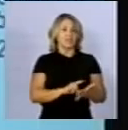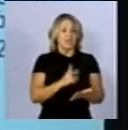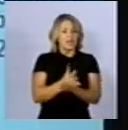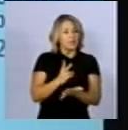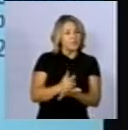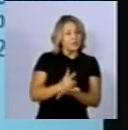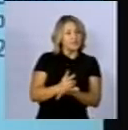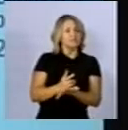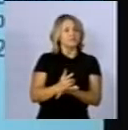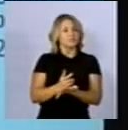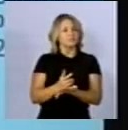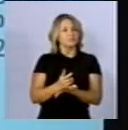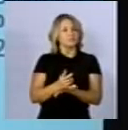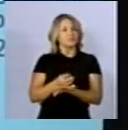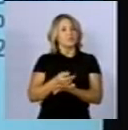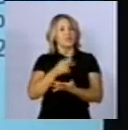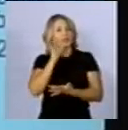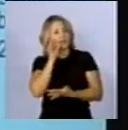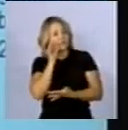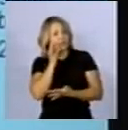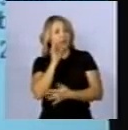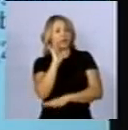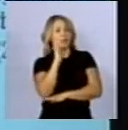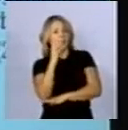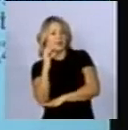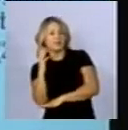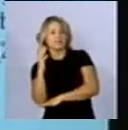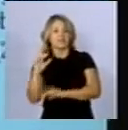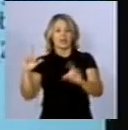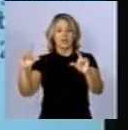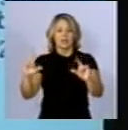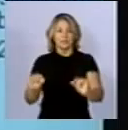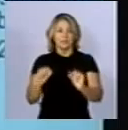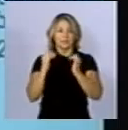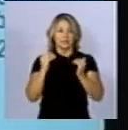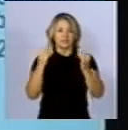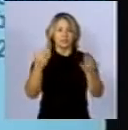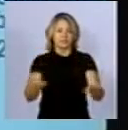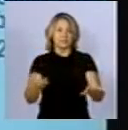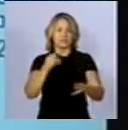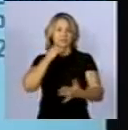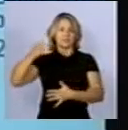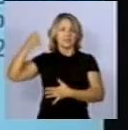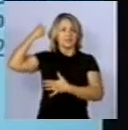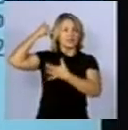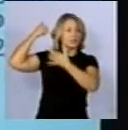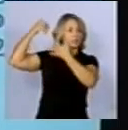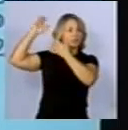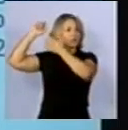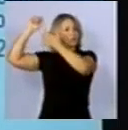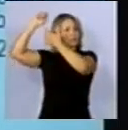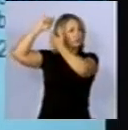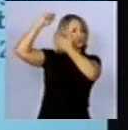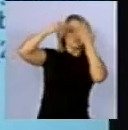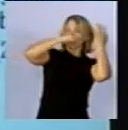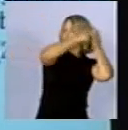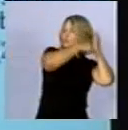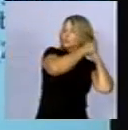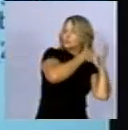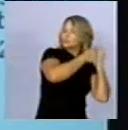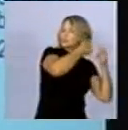café e pícles de vegetais e é menor do que a exposição a secadores de cabelo e barbeadores elétricos, chá